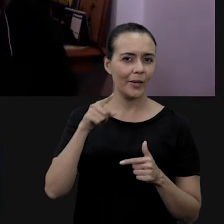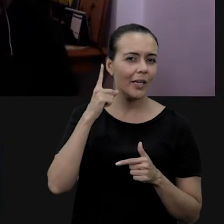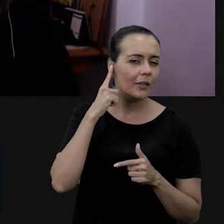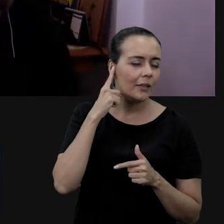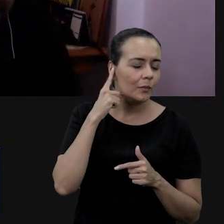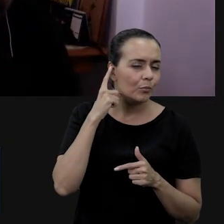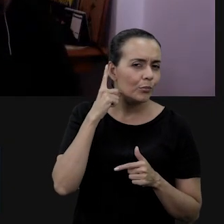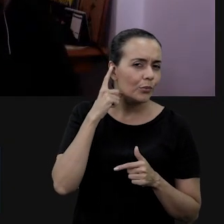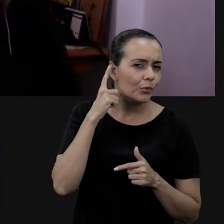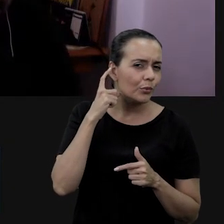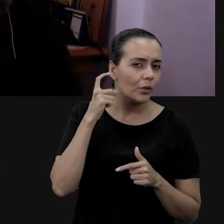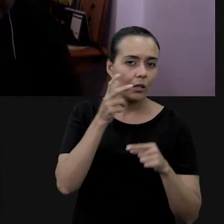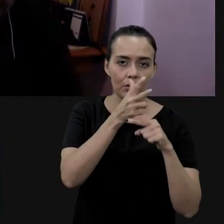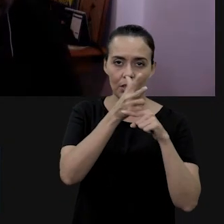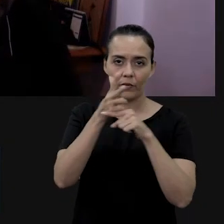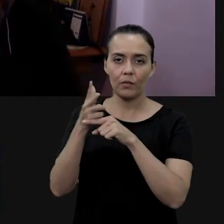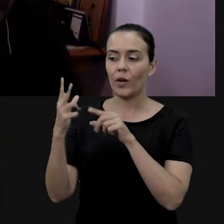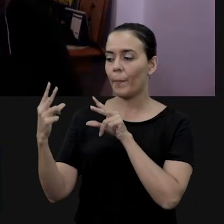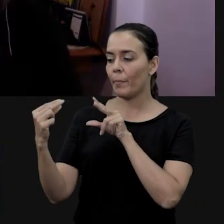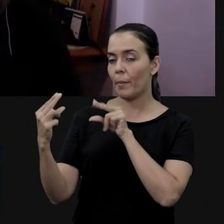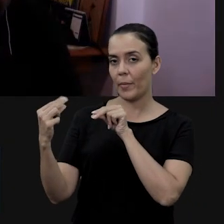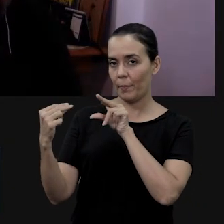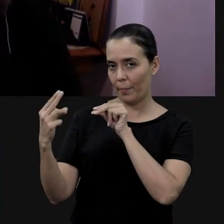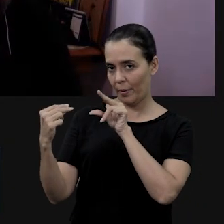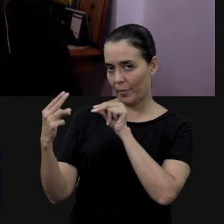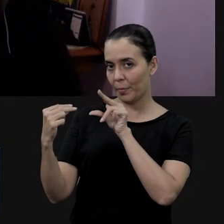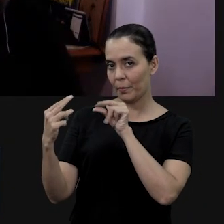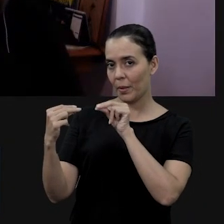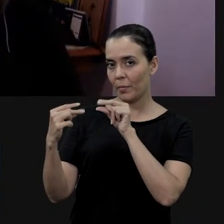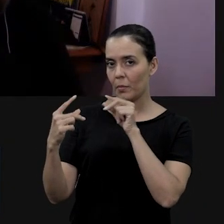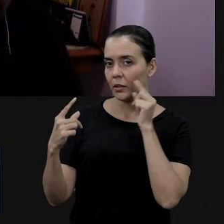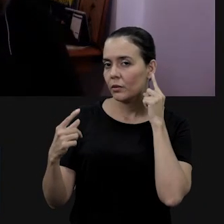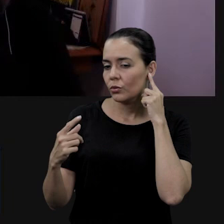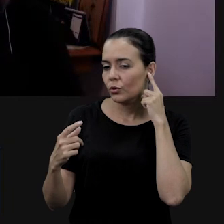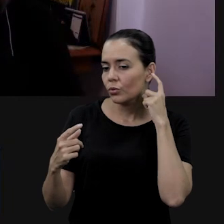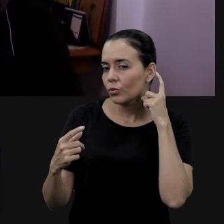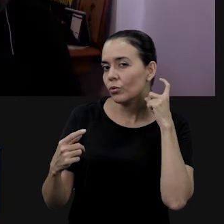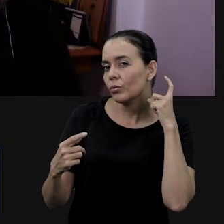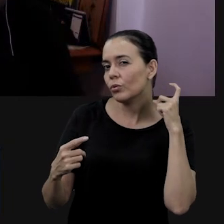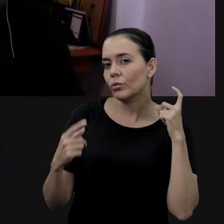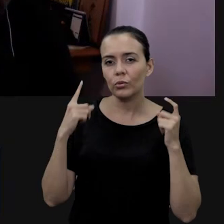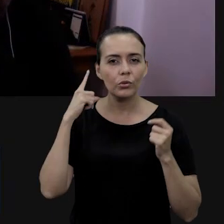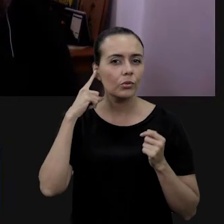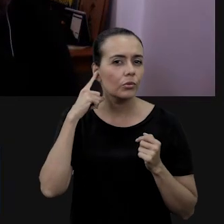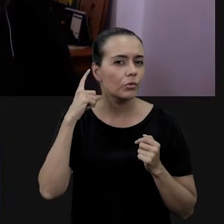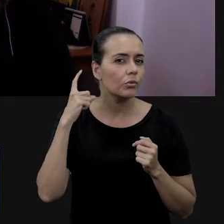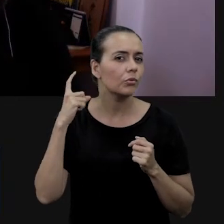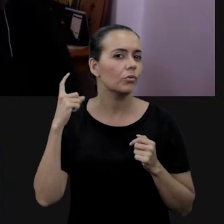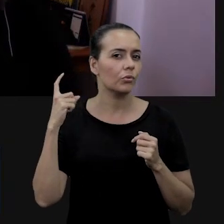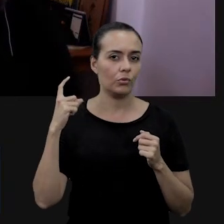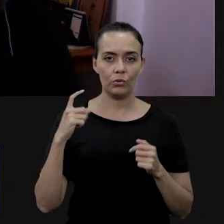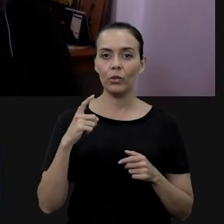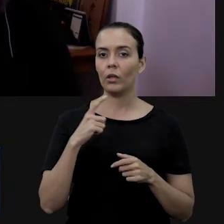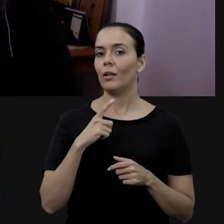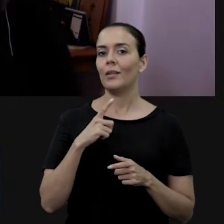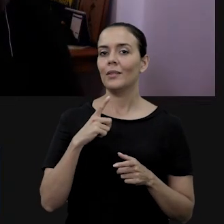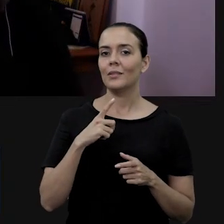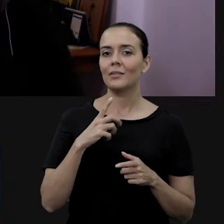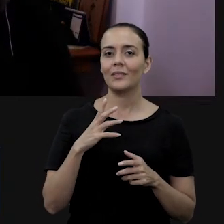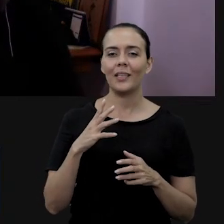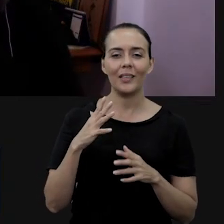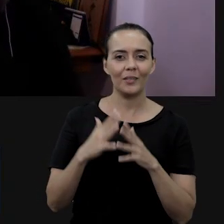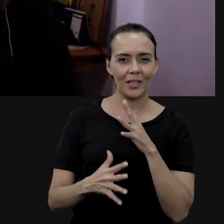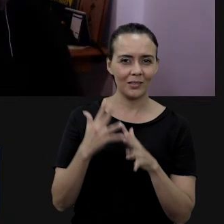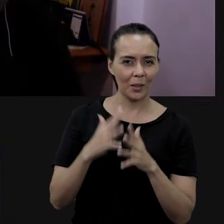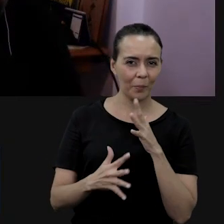do ruído, né? Quando grava um diálogo, quando está gravando um diálogo e a locação e a